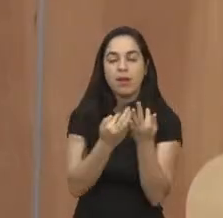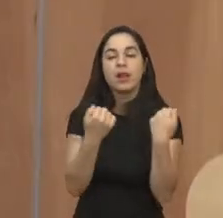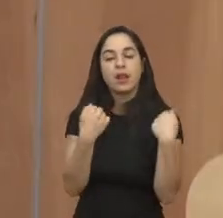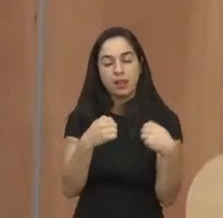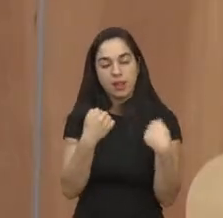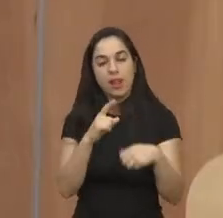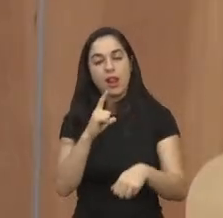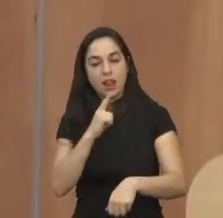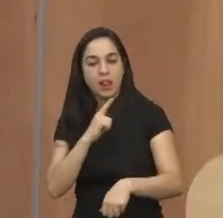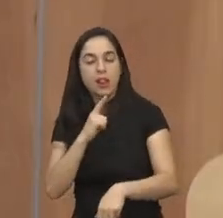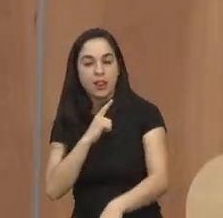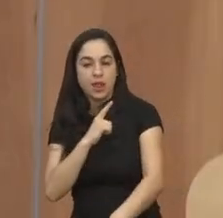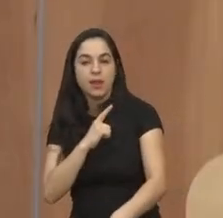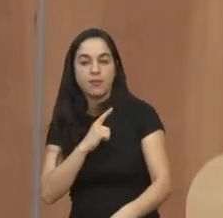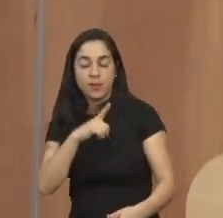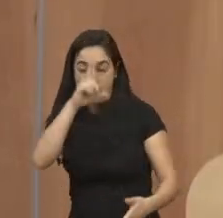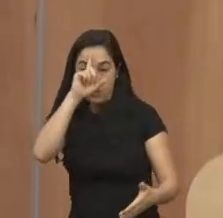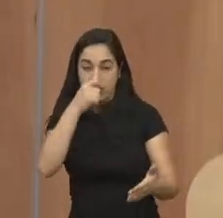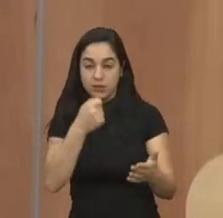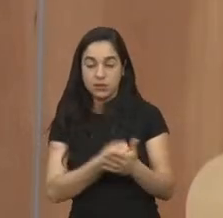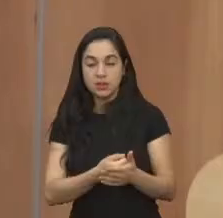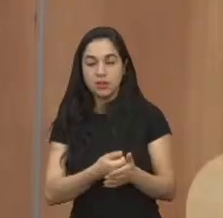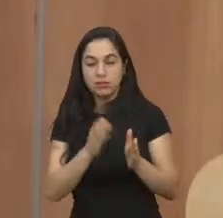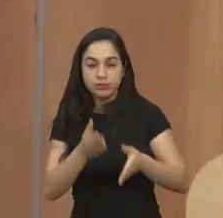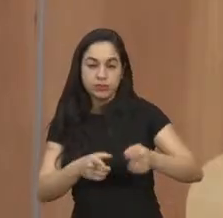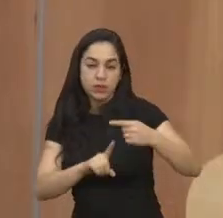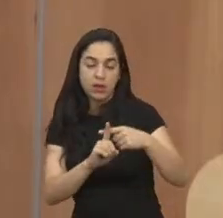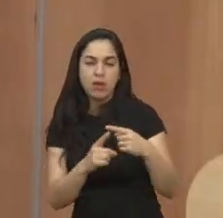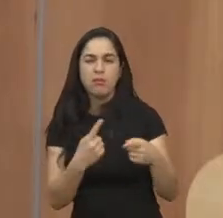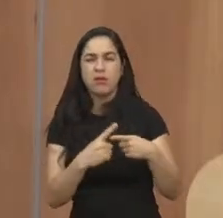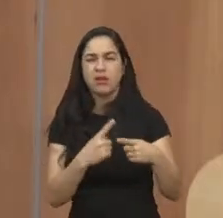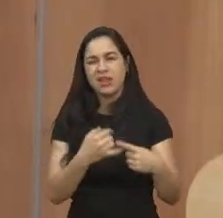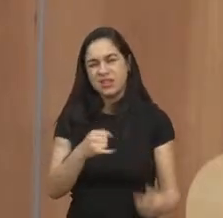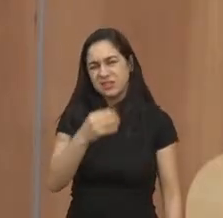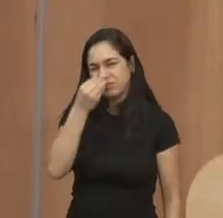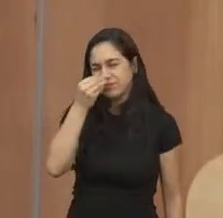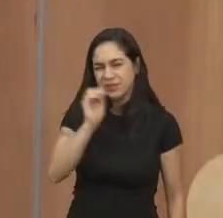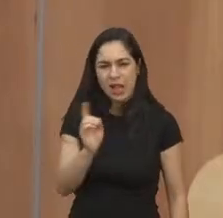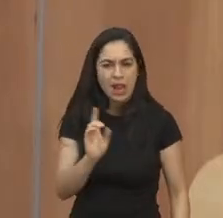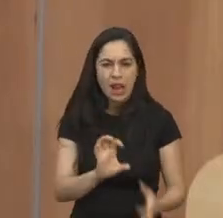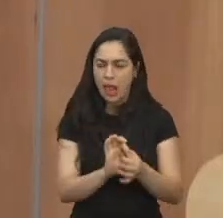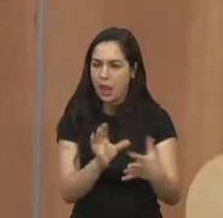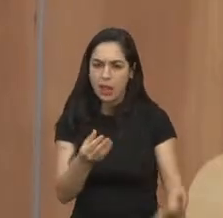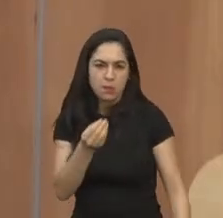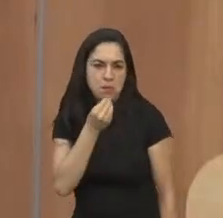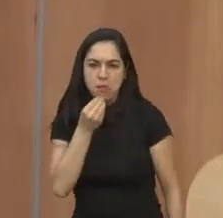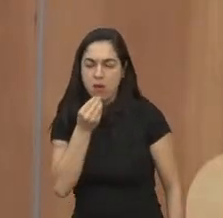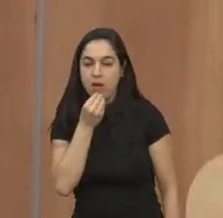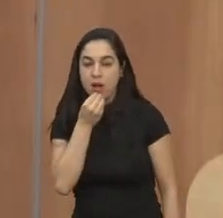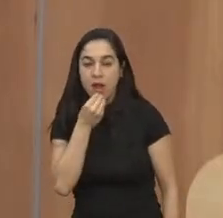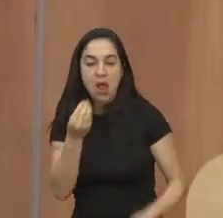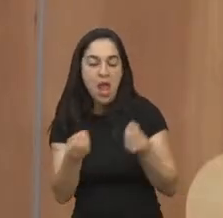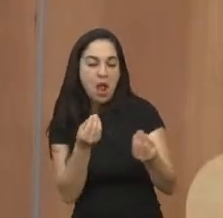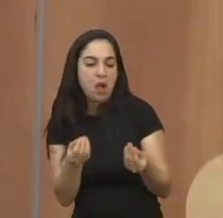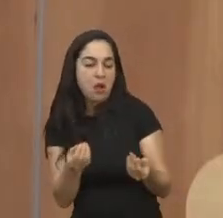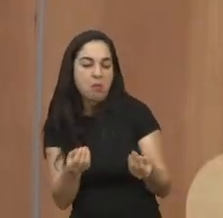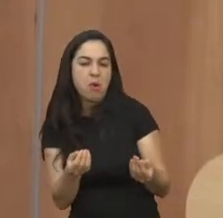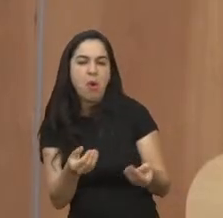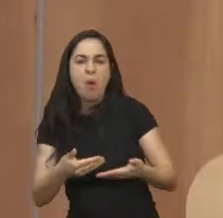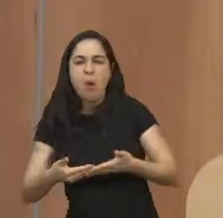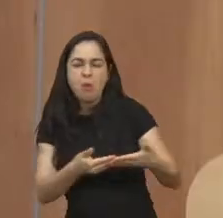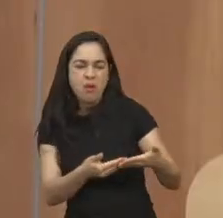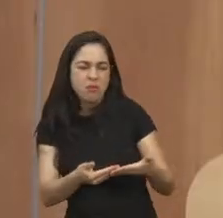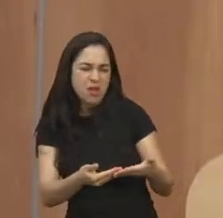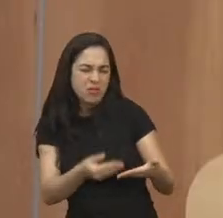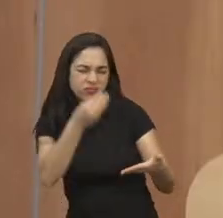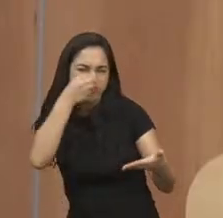ao sepultamento ou à cremação seria desumanizar o momento do luto e tratar o bebê como resíduo hospitalar, agravando o